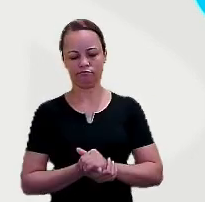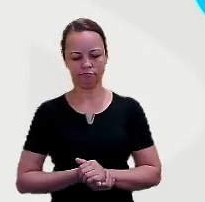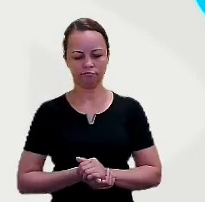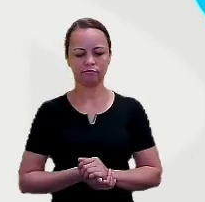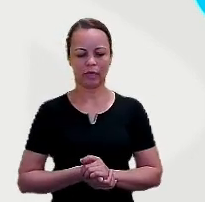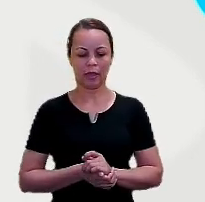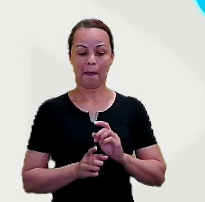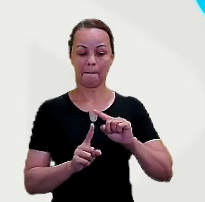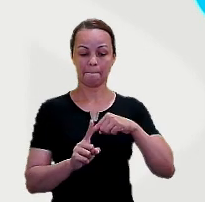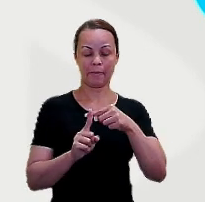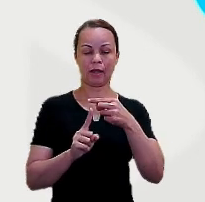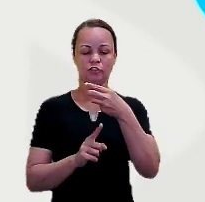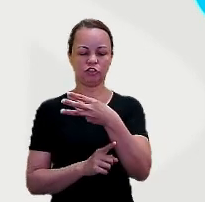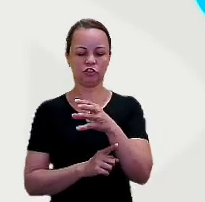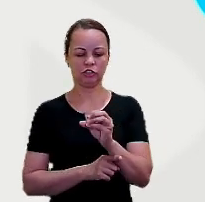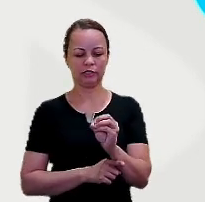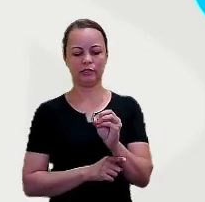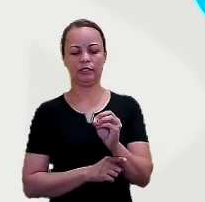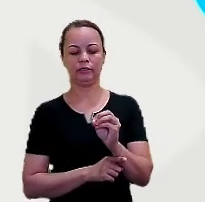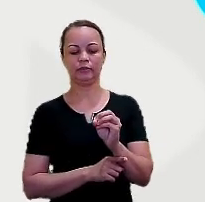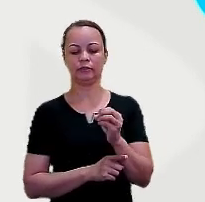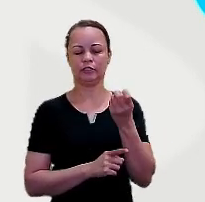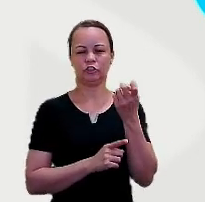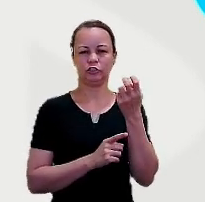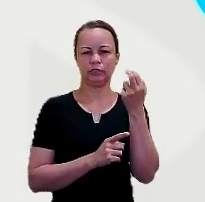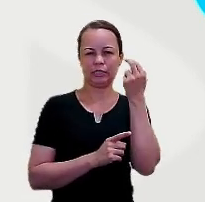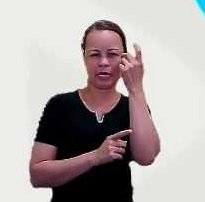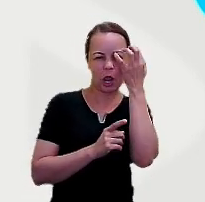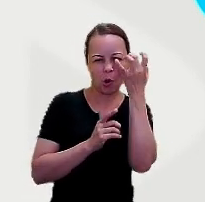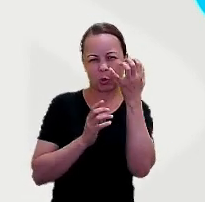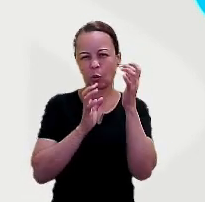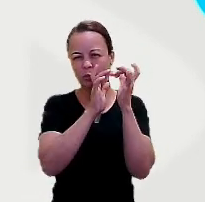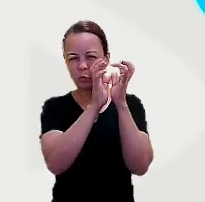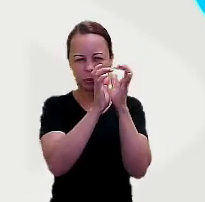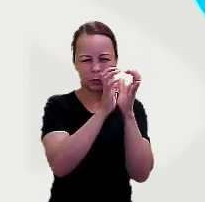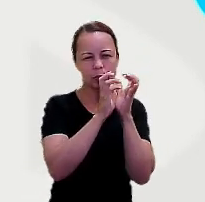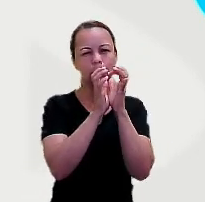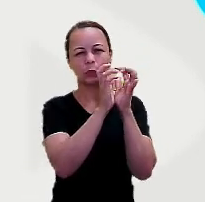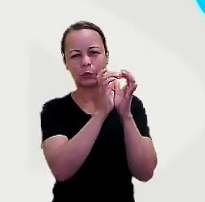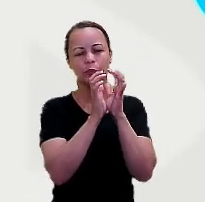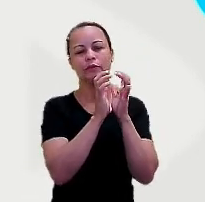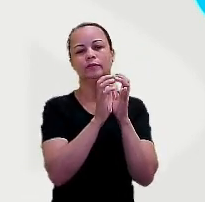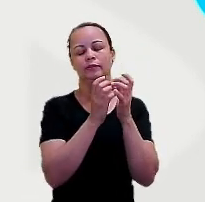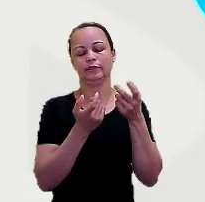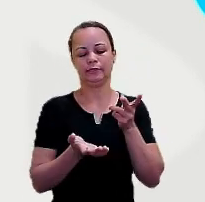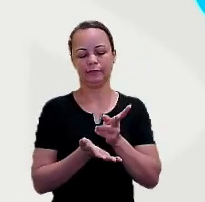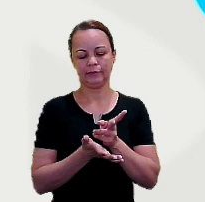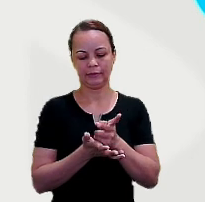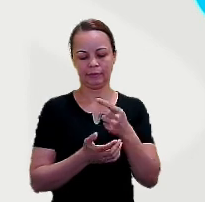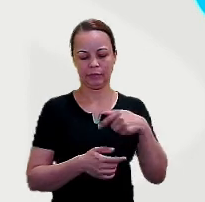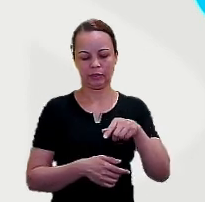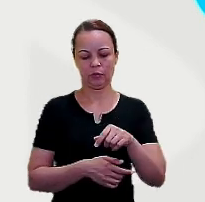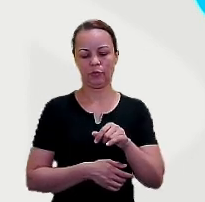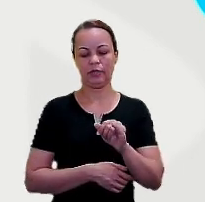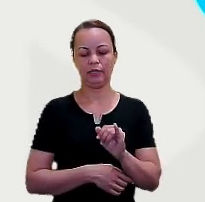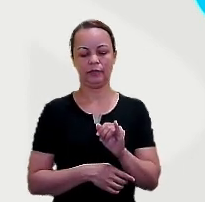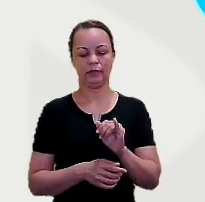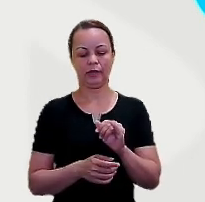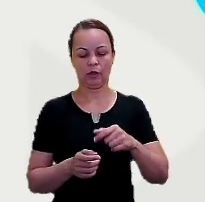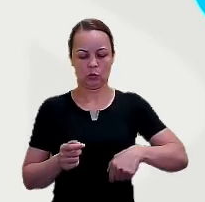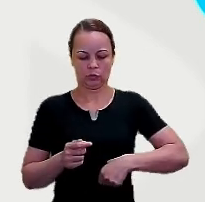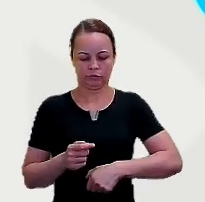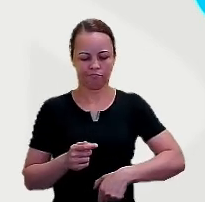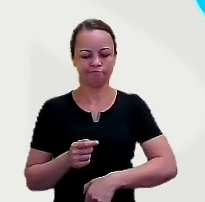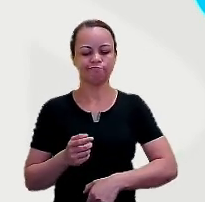importantes. A dopamina e a serotonina, que dentro do campo das vias mesolímpicas dopaminérgicas e